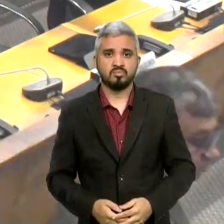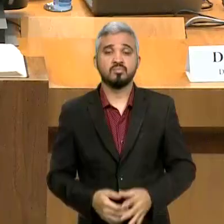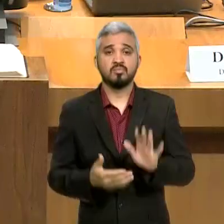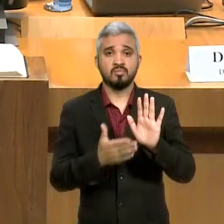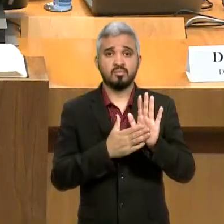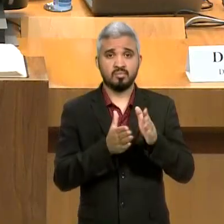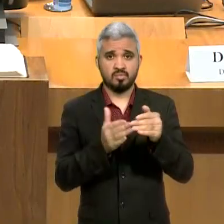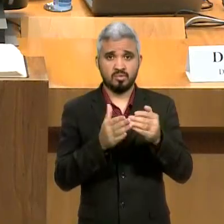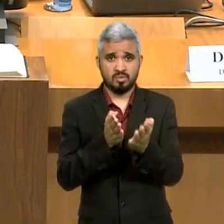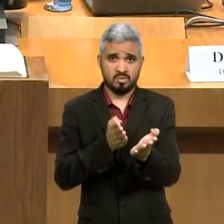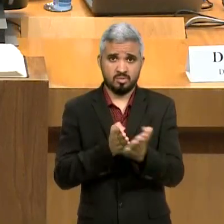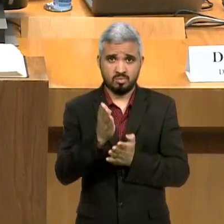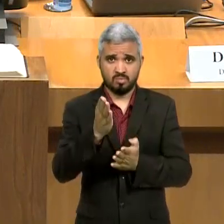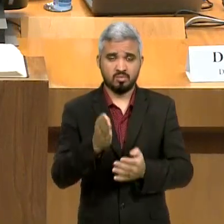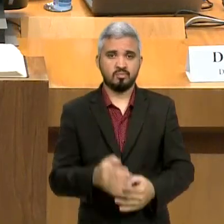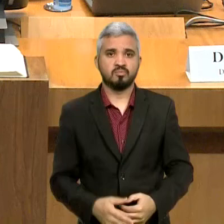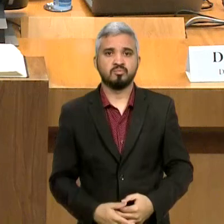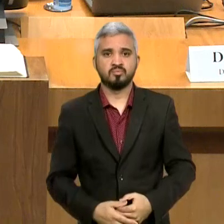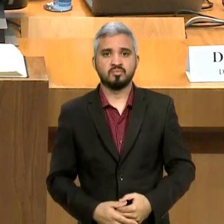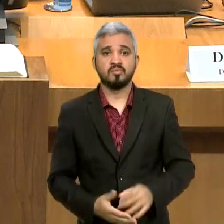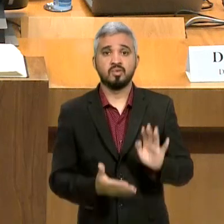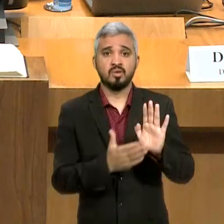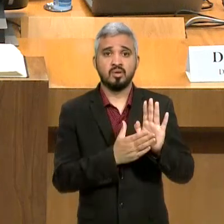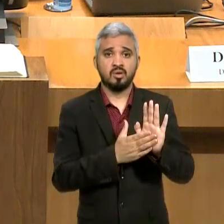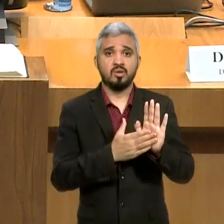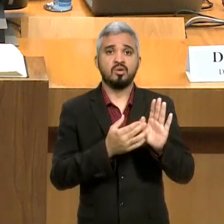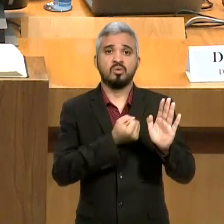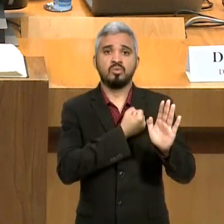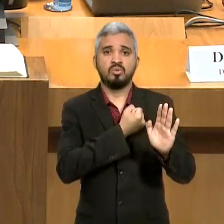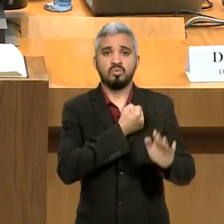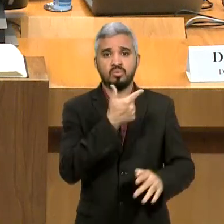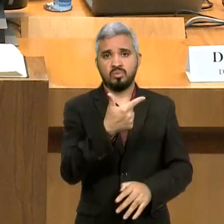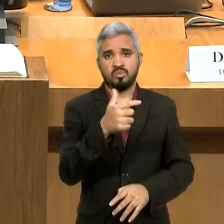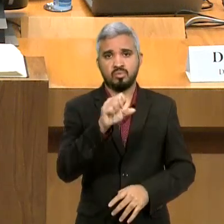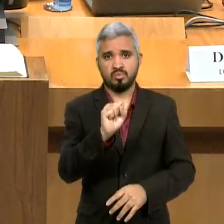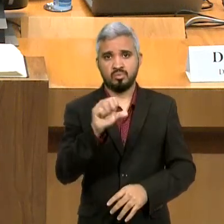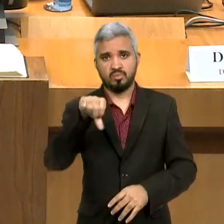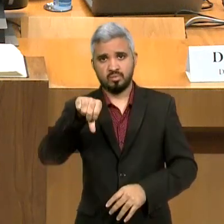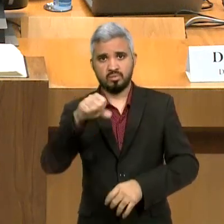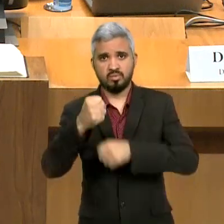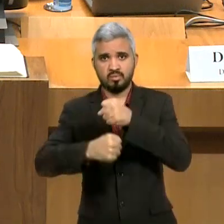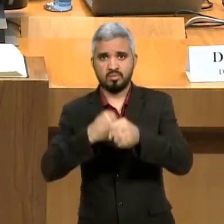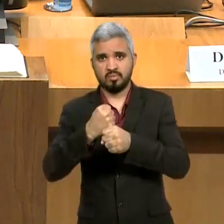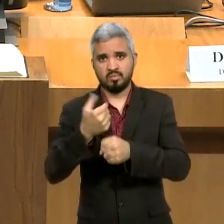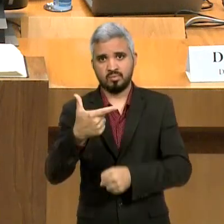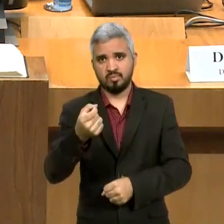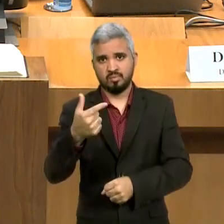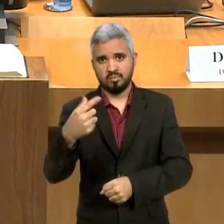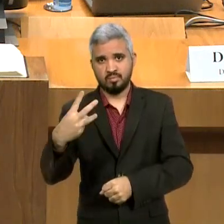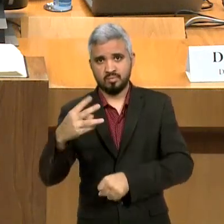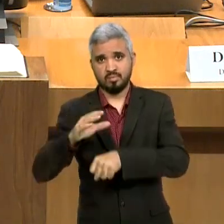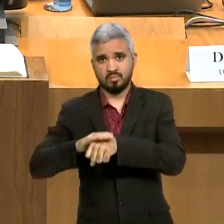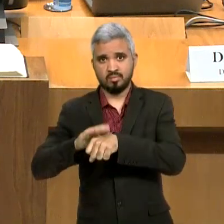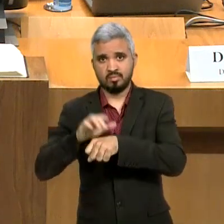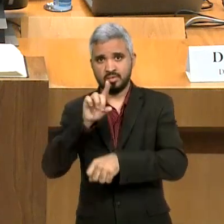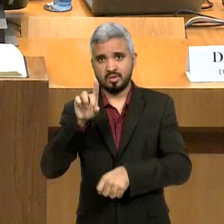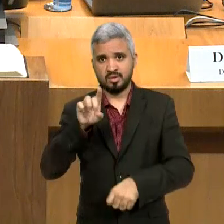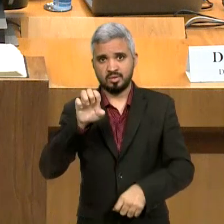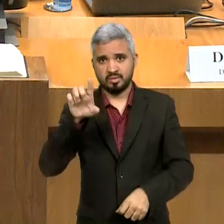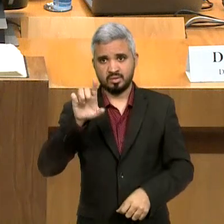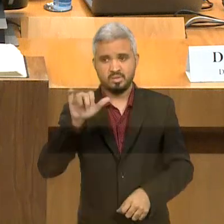Requerimento aprovado. Requerimento número 289 de 2023, de autoria do deputado Zé